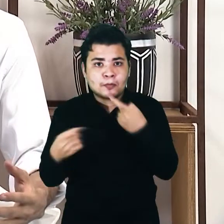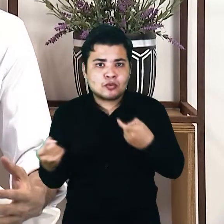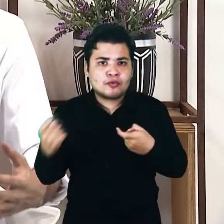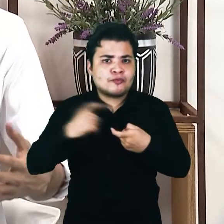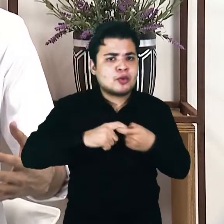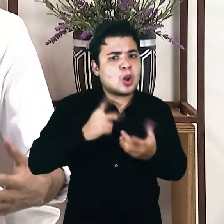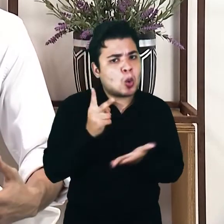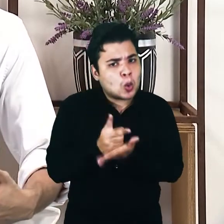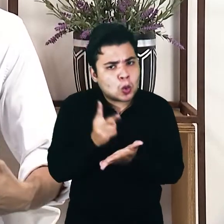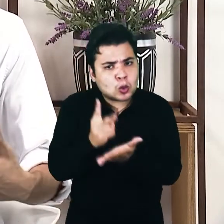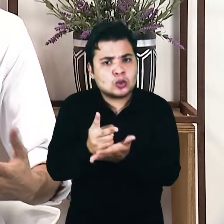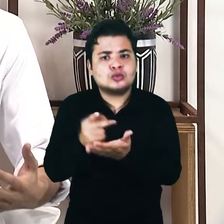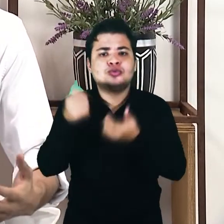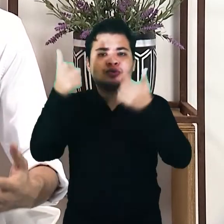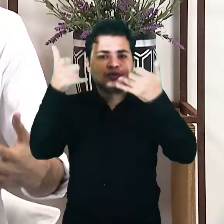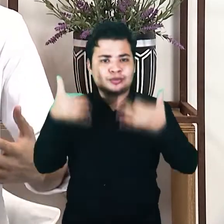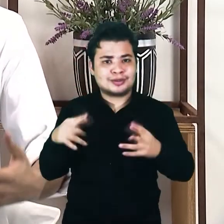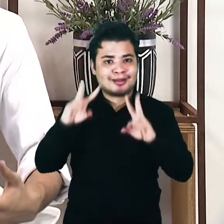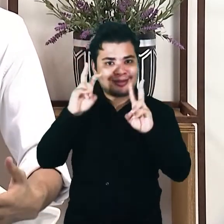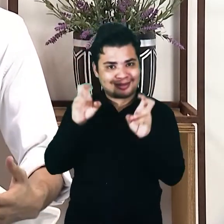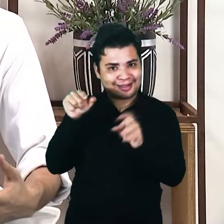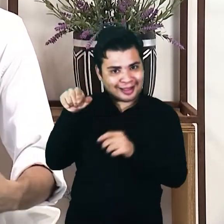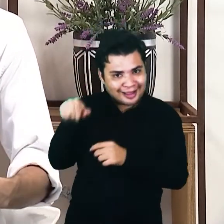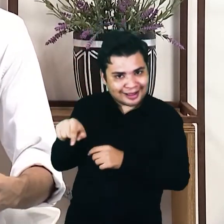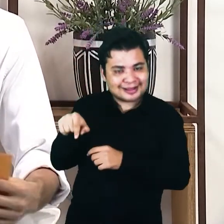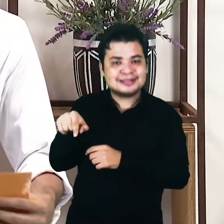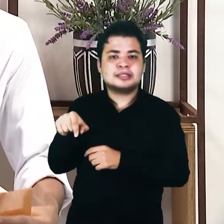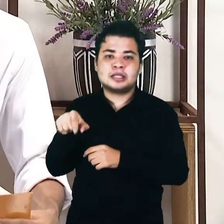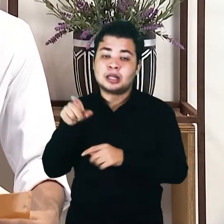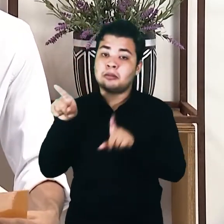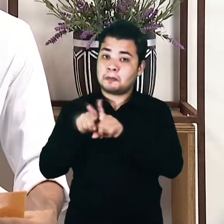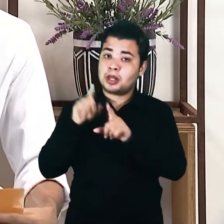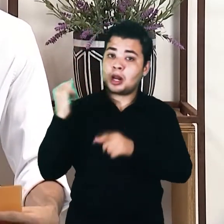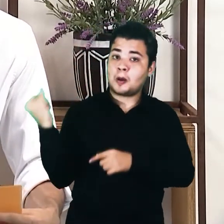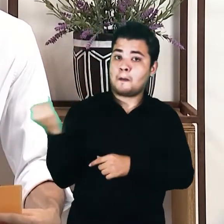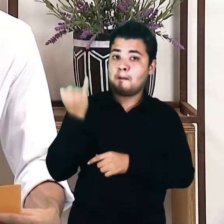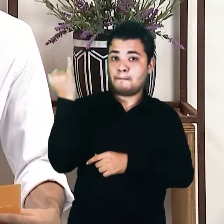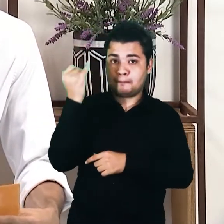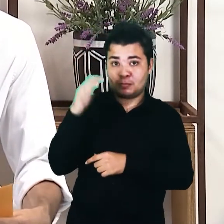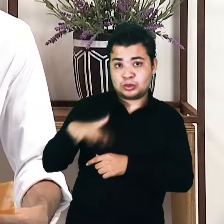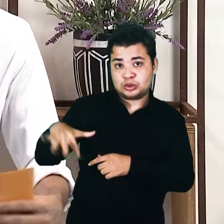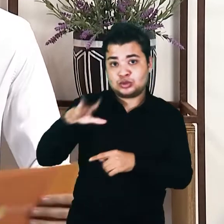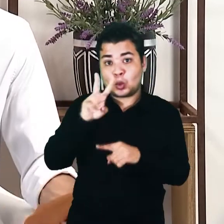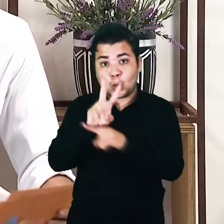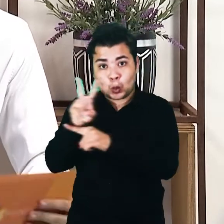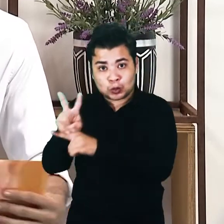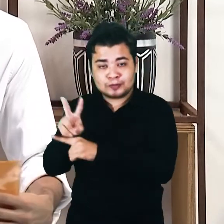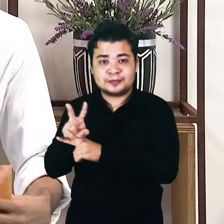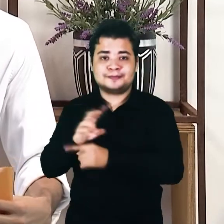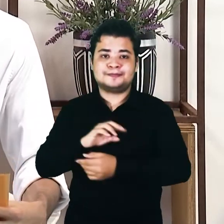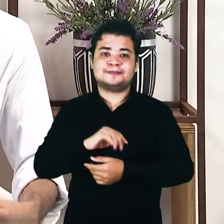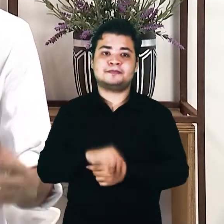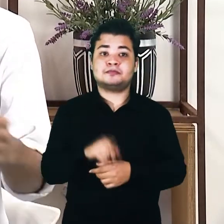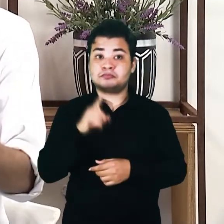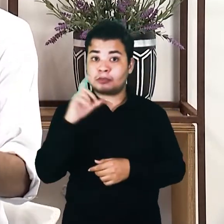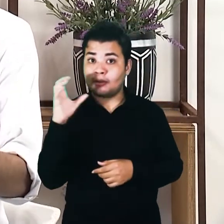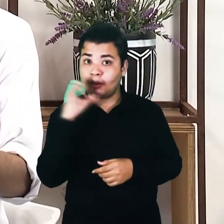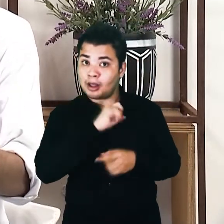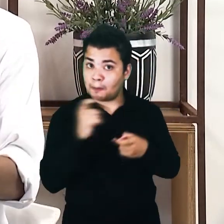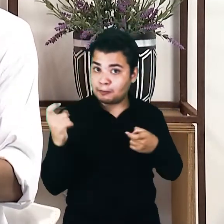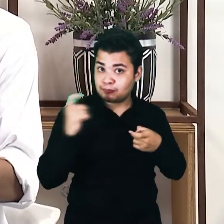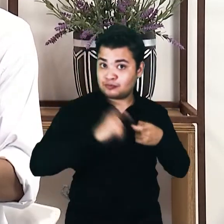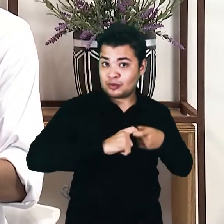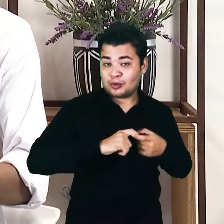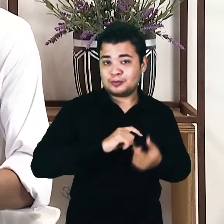volta a gente continua a falar sobre o herbário e a importância desse espaço de conservação. Não sai daí